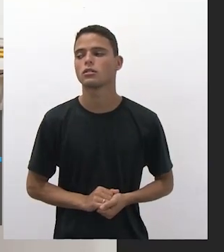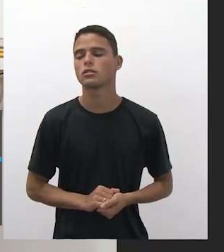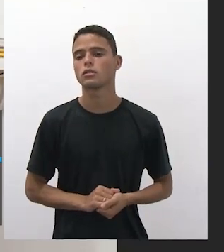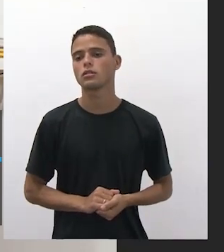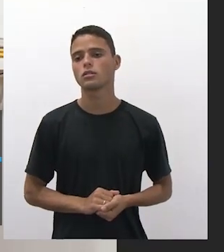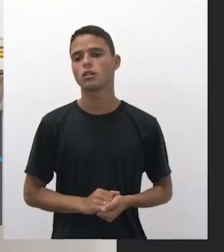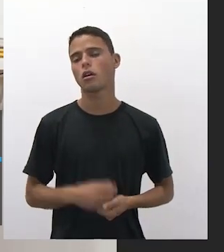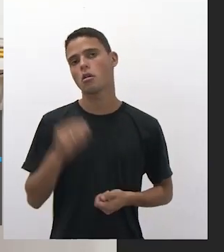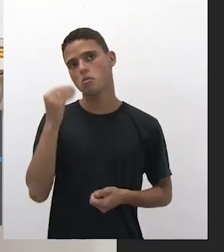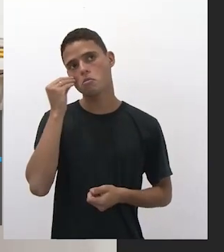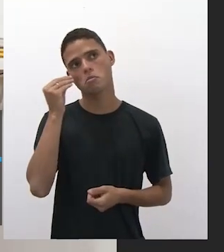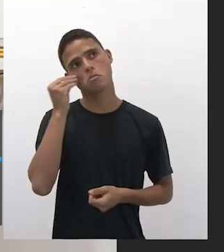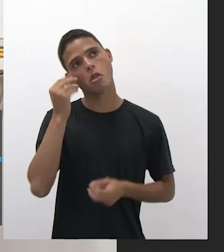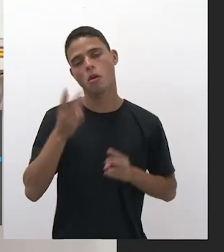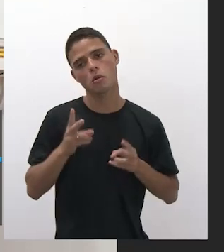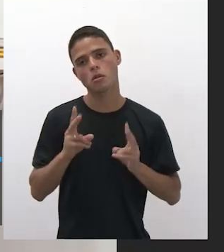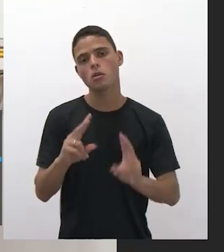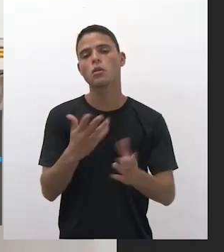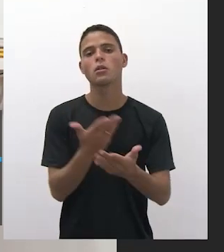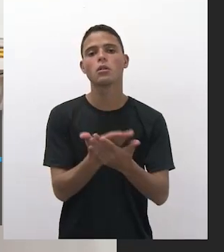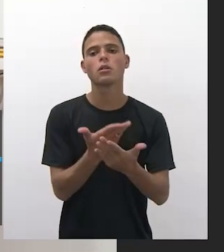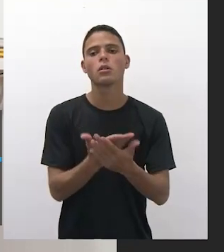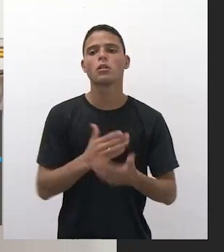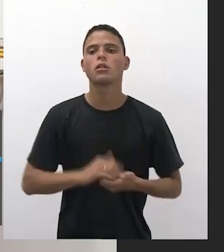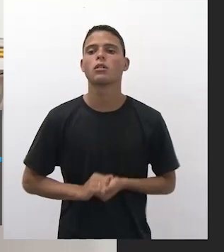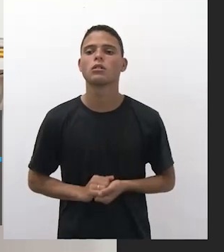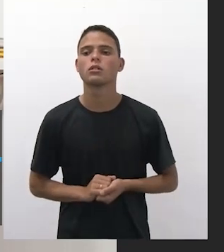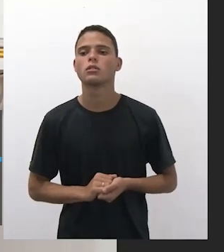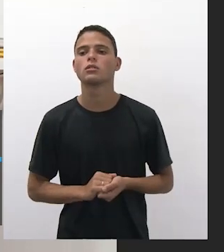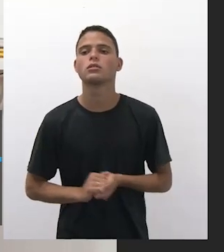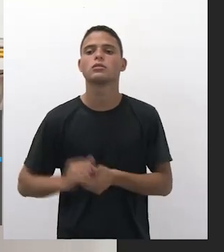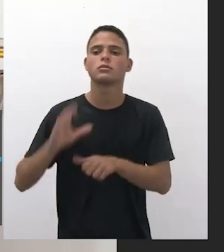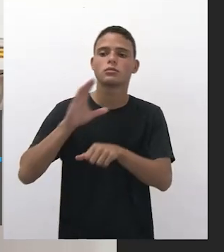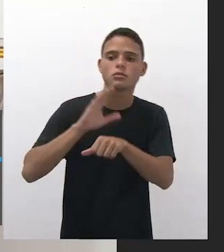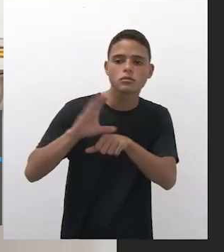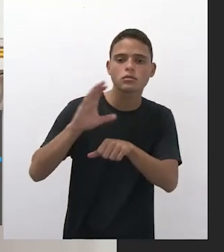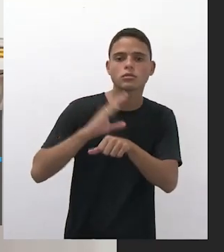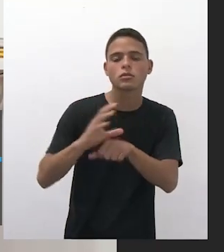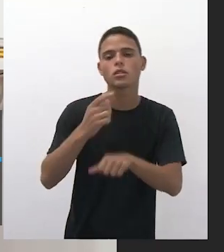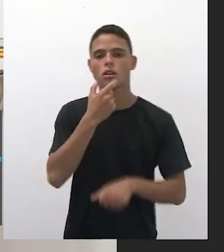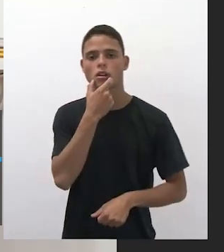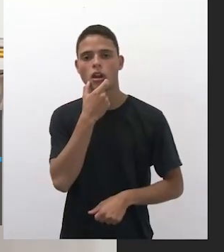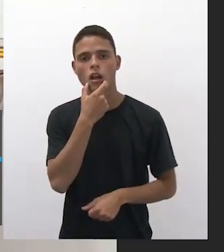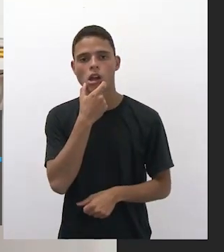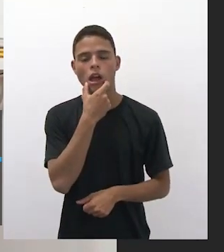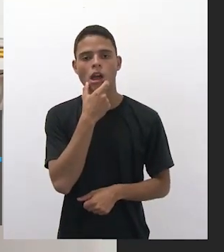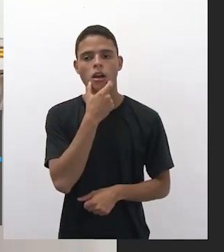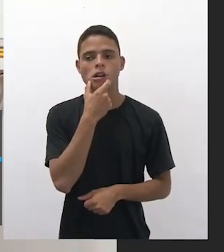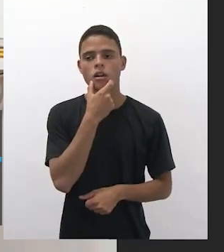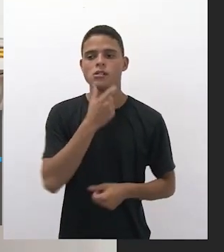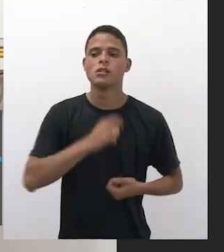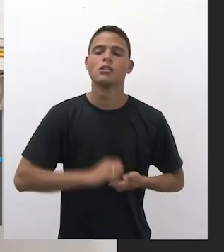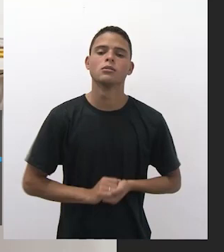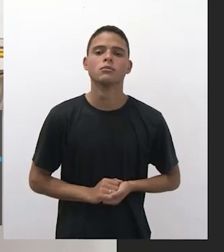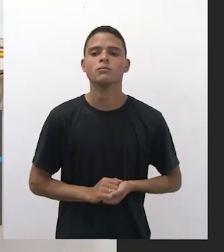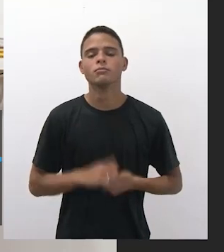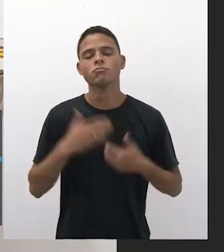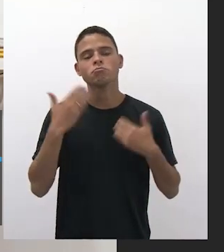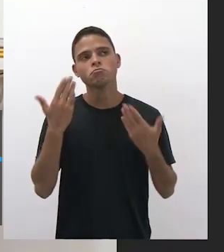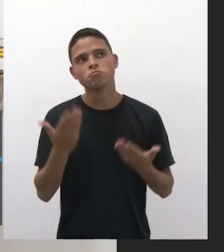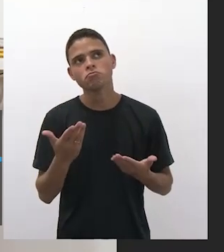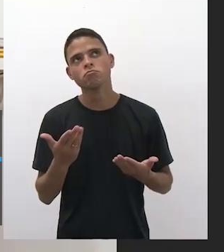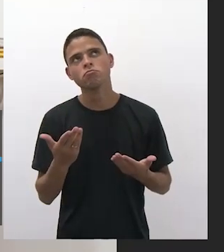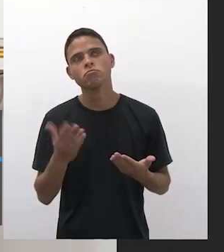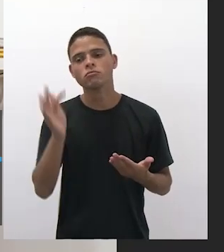tentar dar continuidade aos estudos, né? Aí fui fazer um curso de inglês. Aí pensei, nossa, se eu fizer